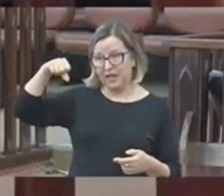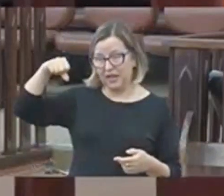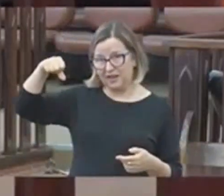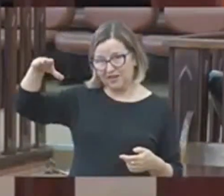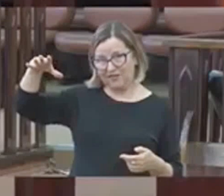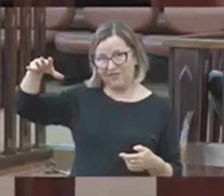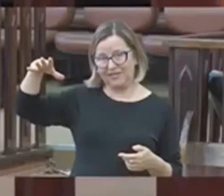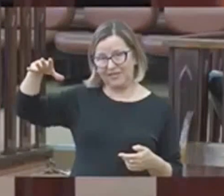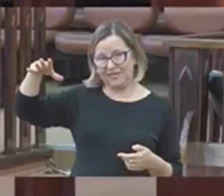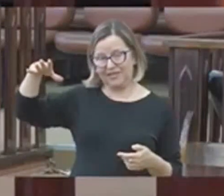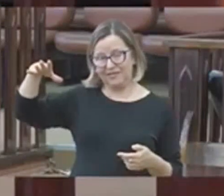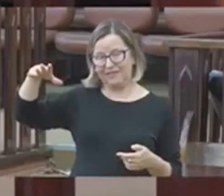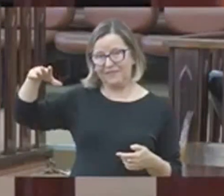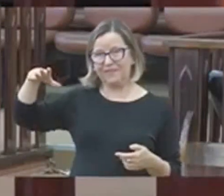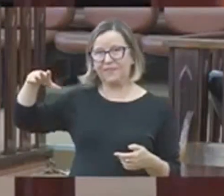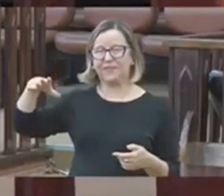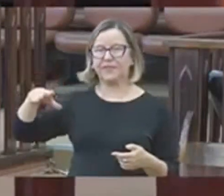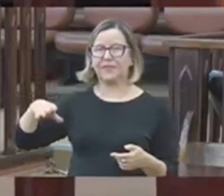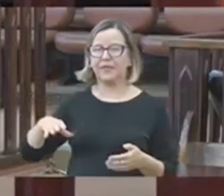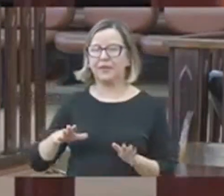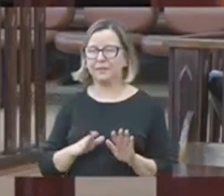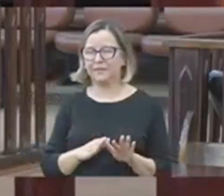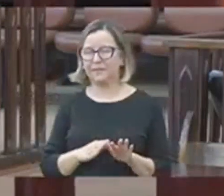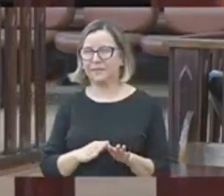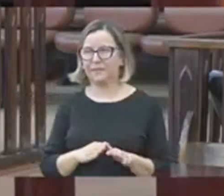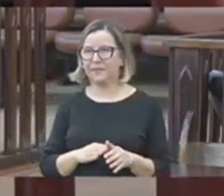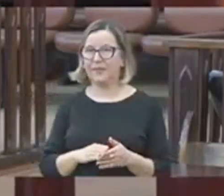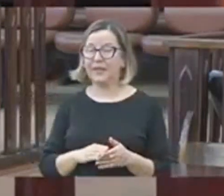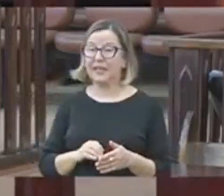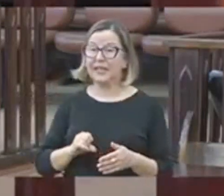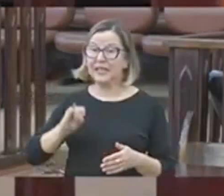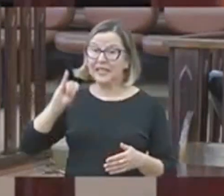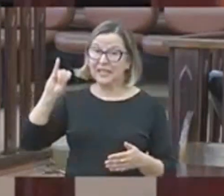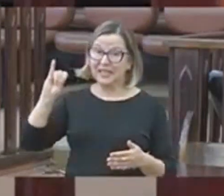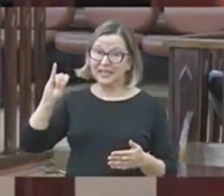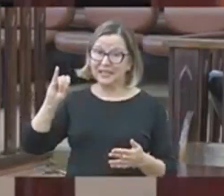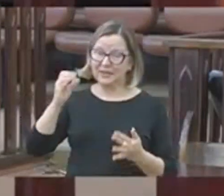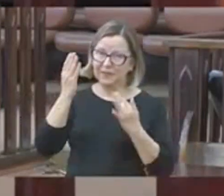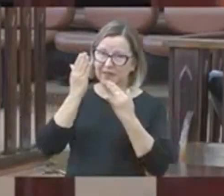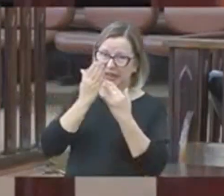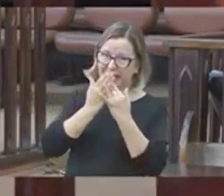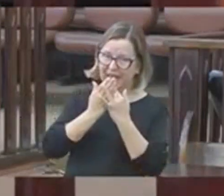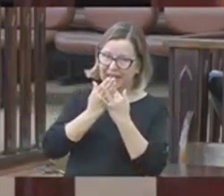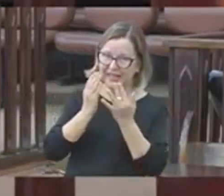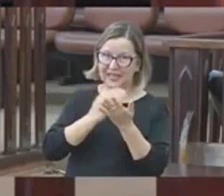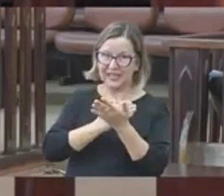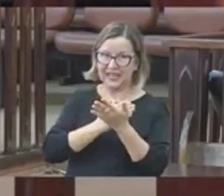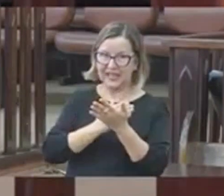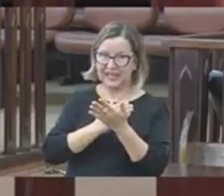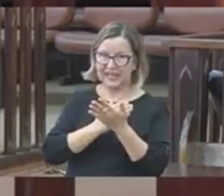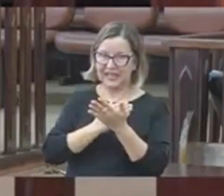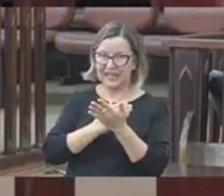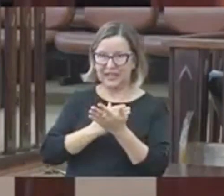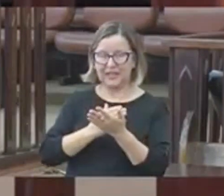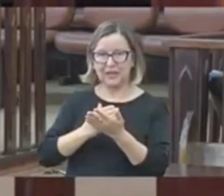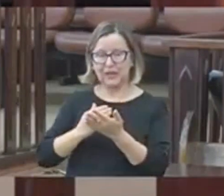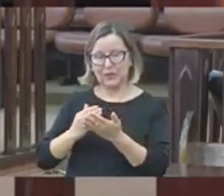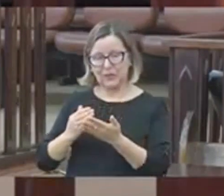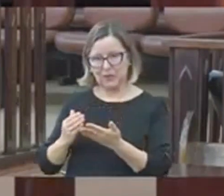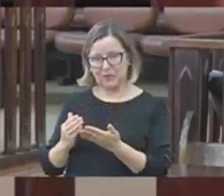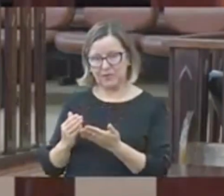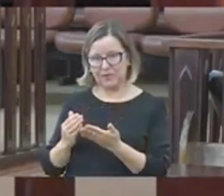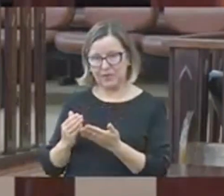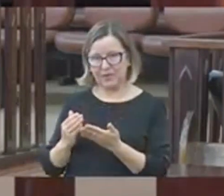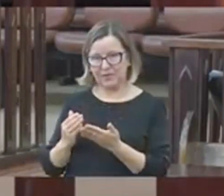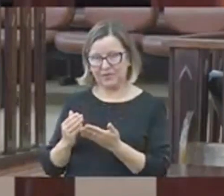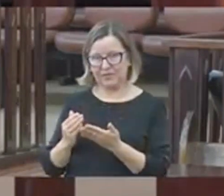terra, ou seja, se entre esse princípio que nós lemos lá e discursamos sobre isso,